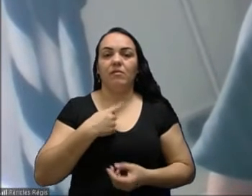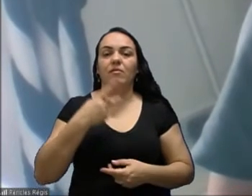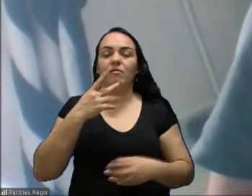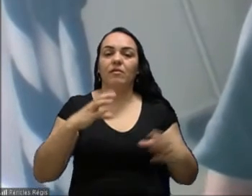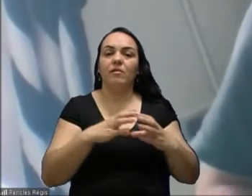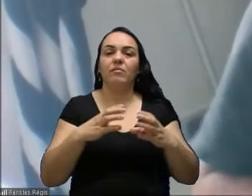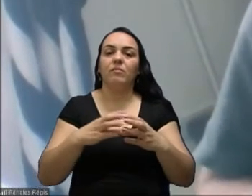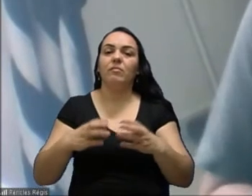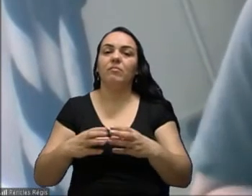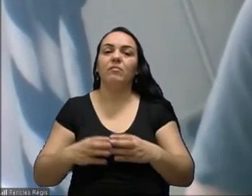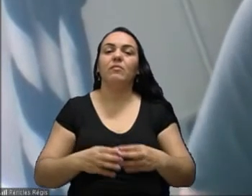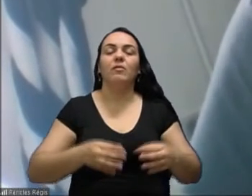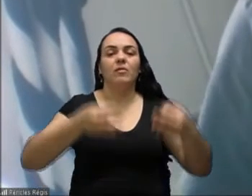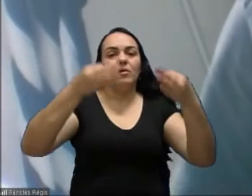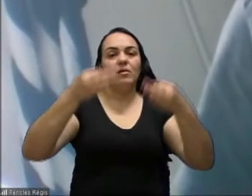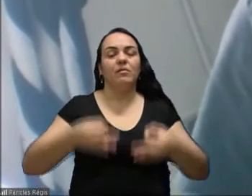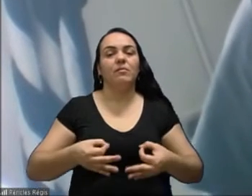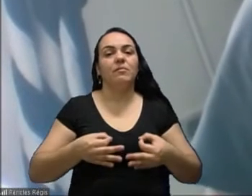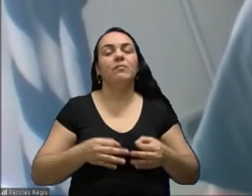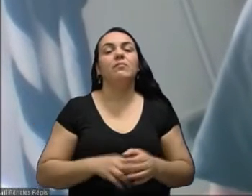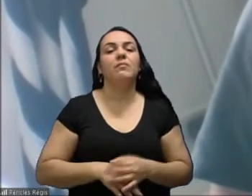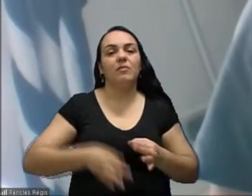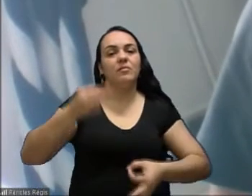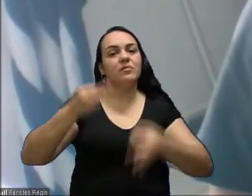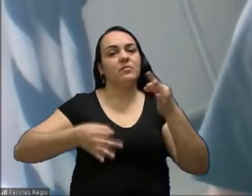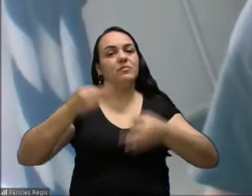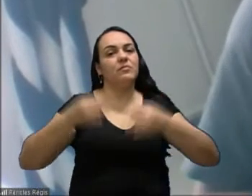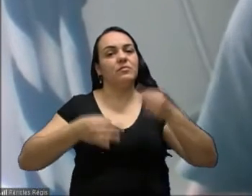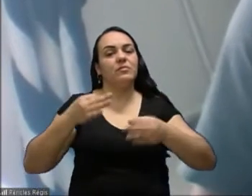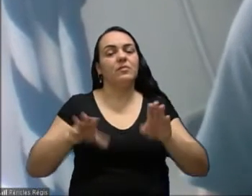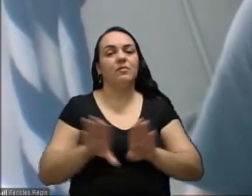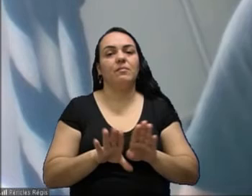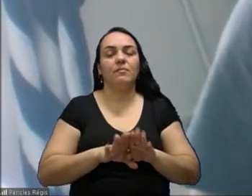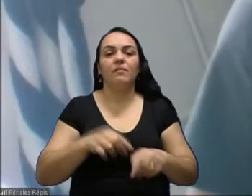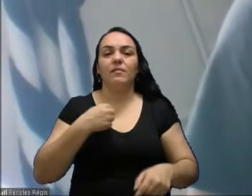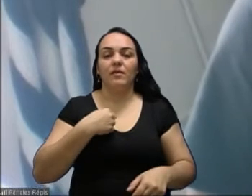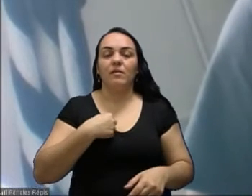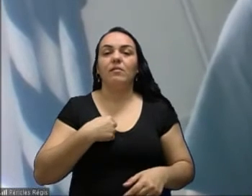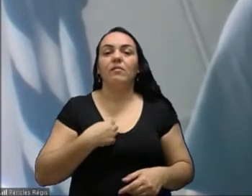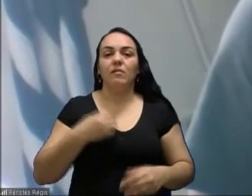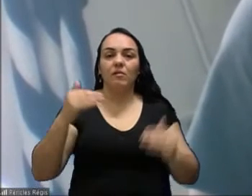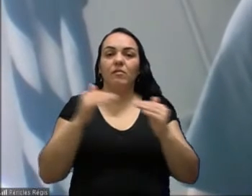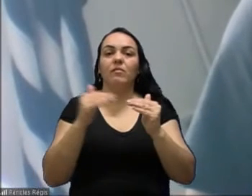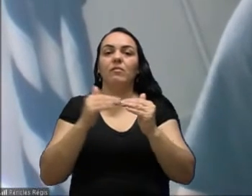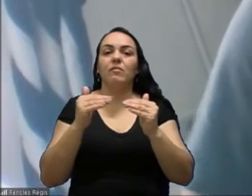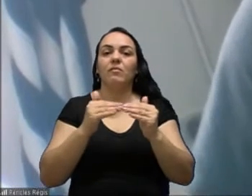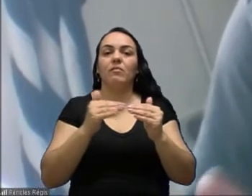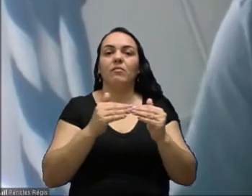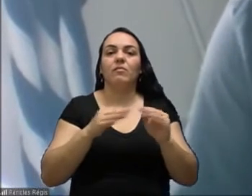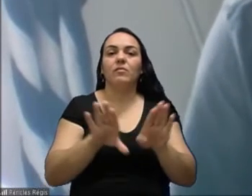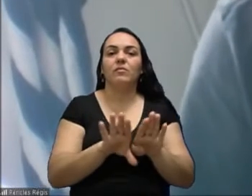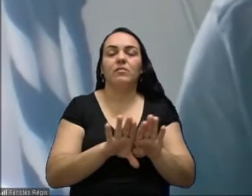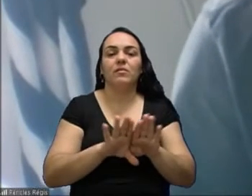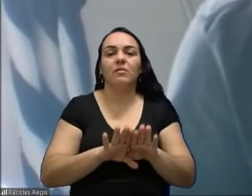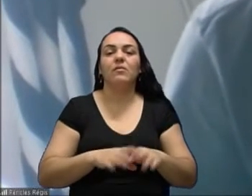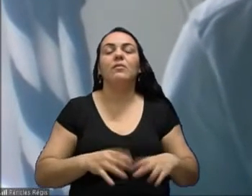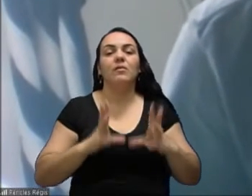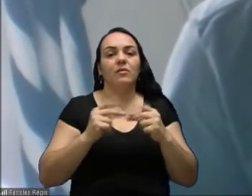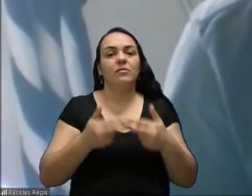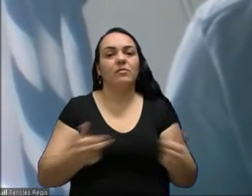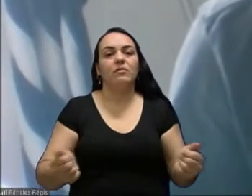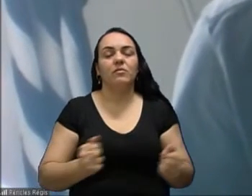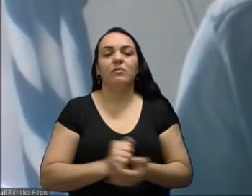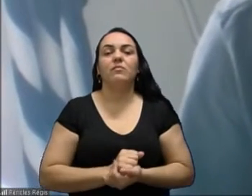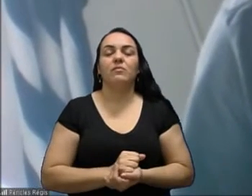nome da comissão de justiça apesar de não ser o relator e defendo as relatorias como todas as demais que nós já